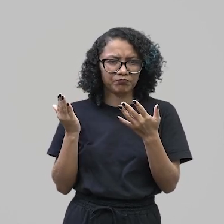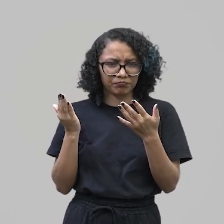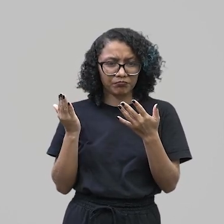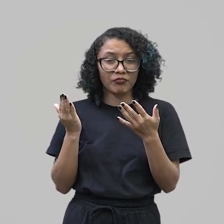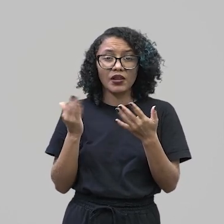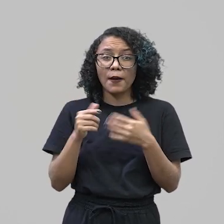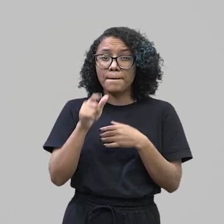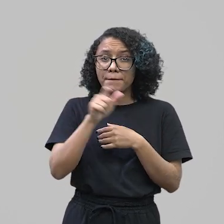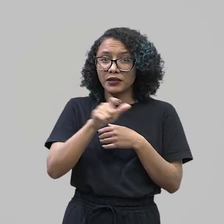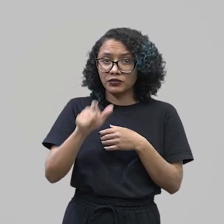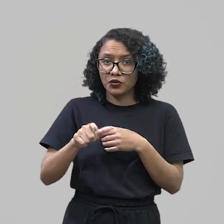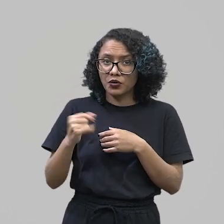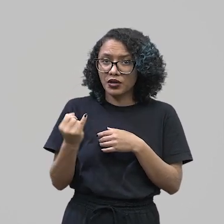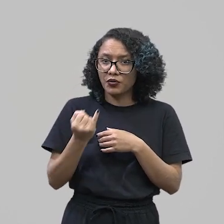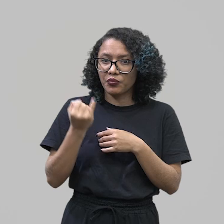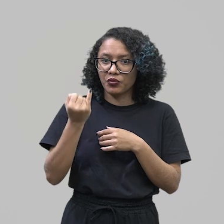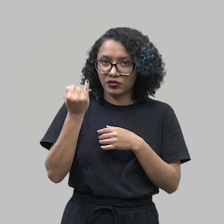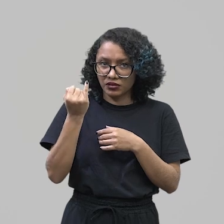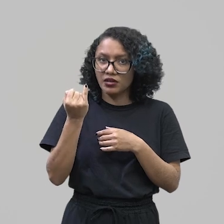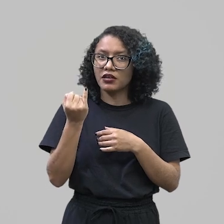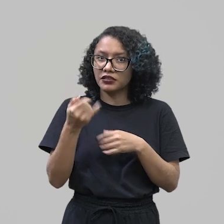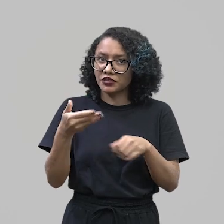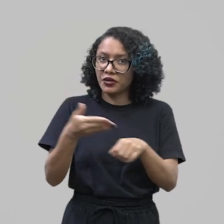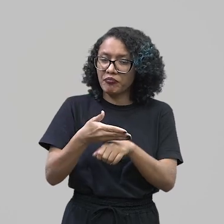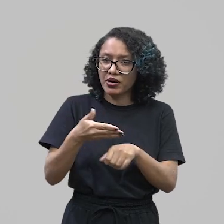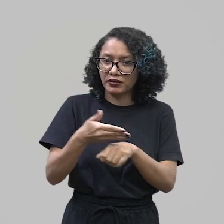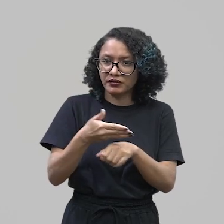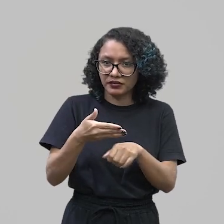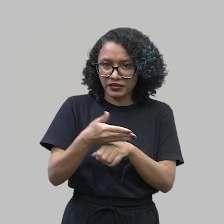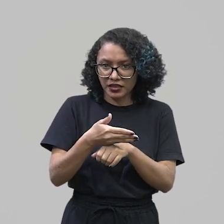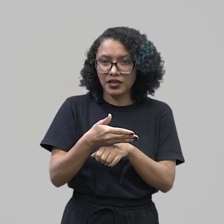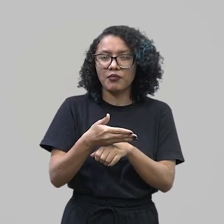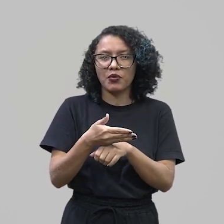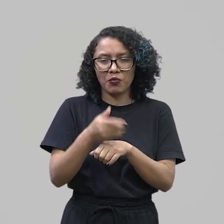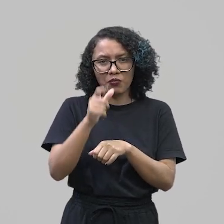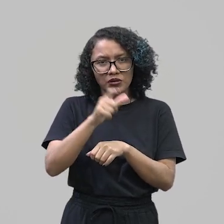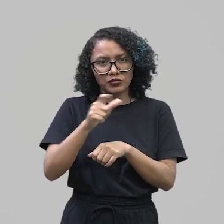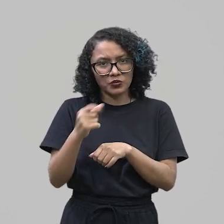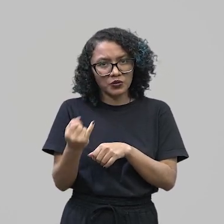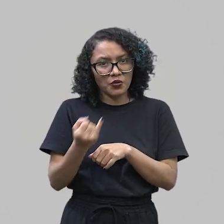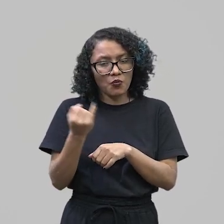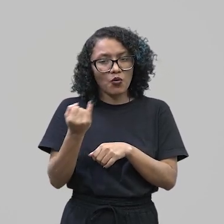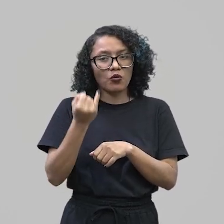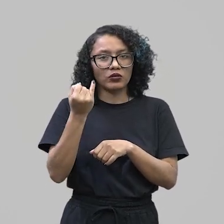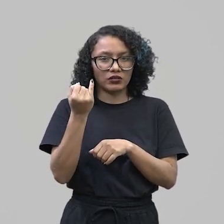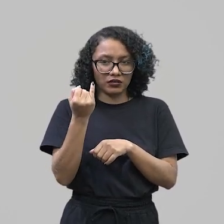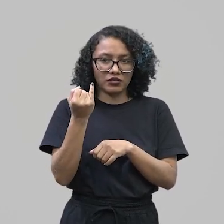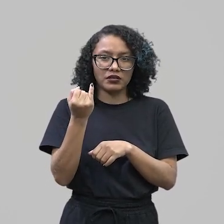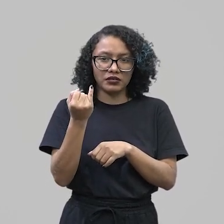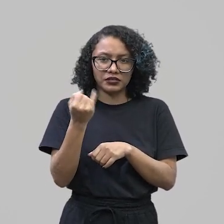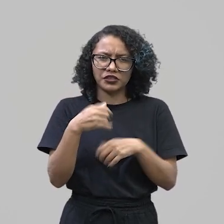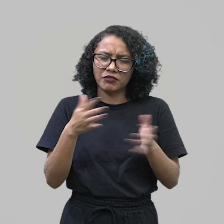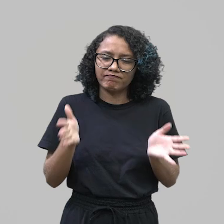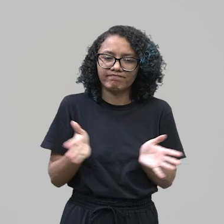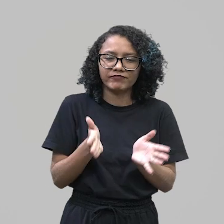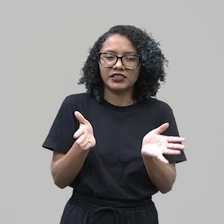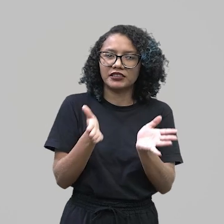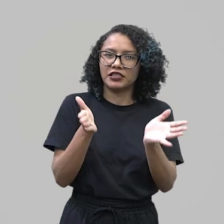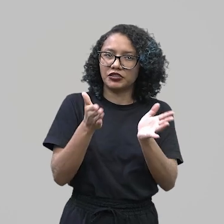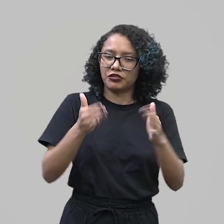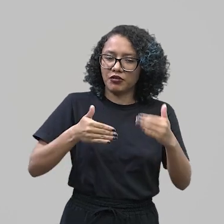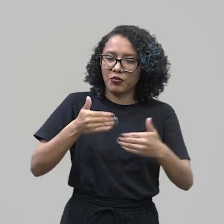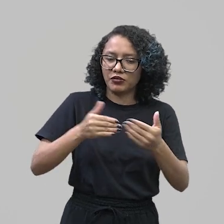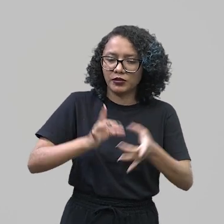aquelas pessoas que vão estar inseridas como personalidades ilustres que vão fomentar esse